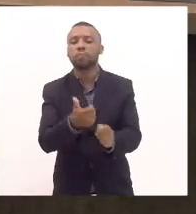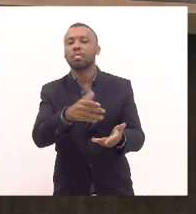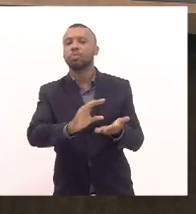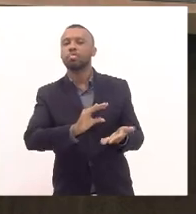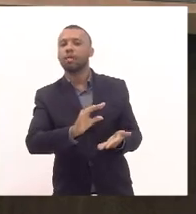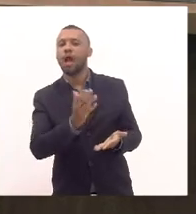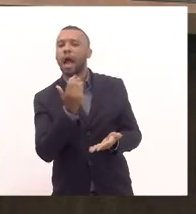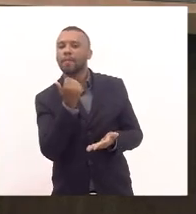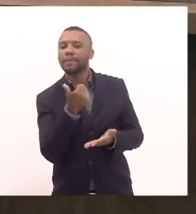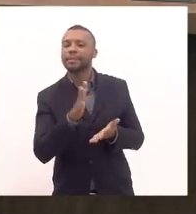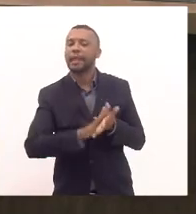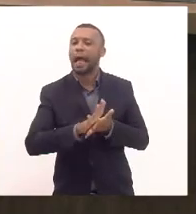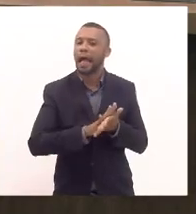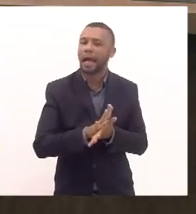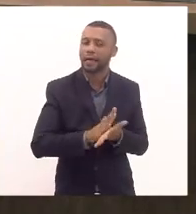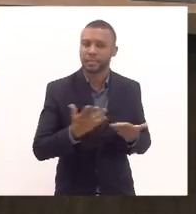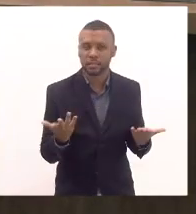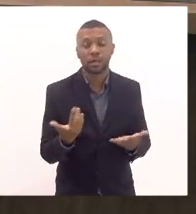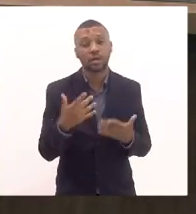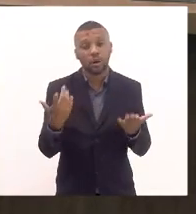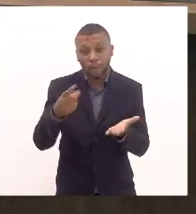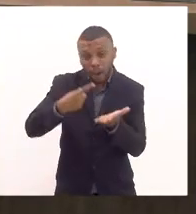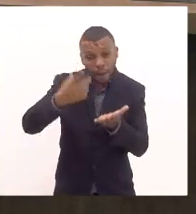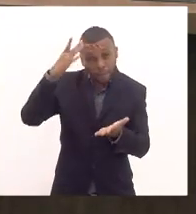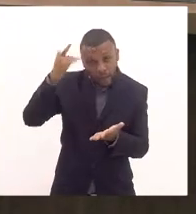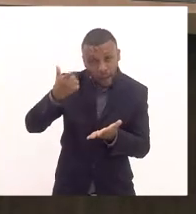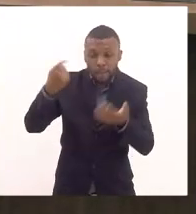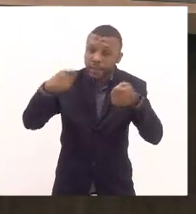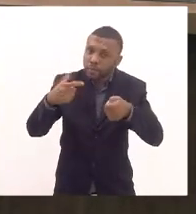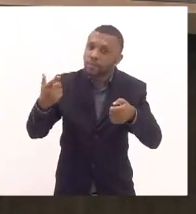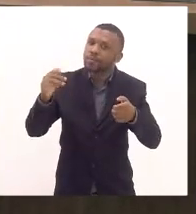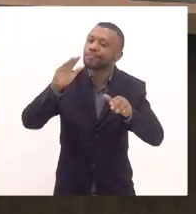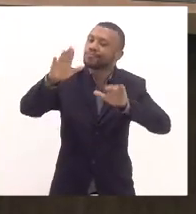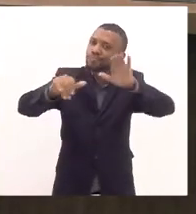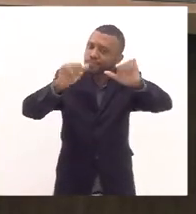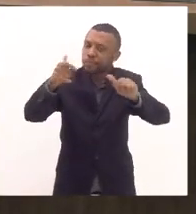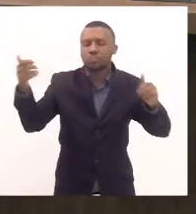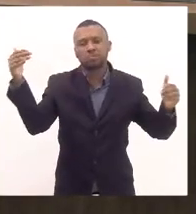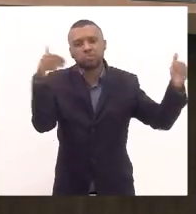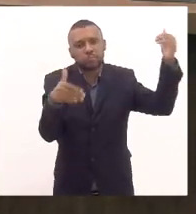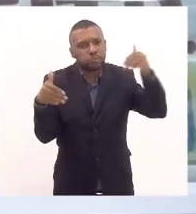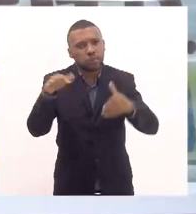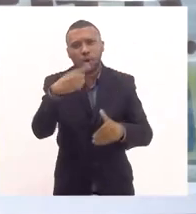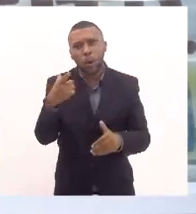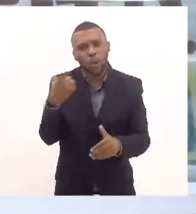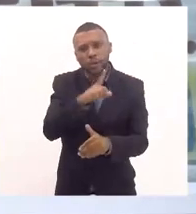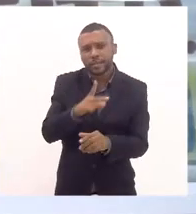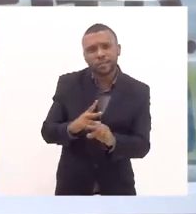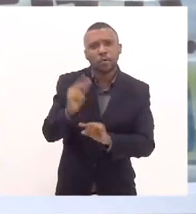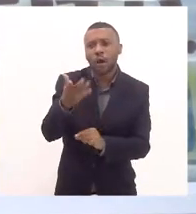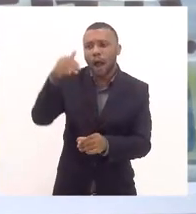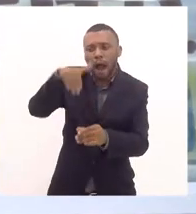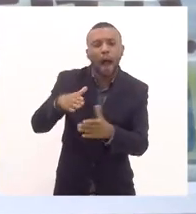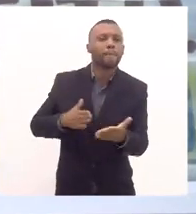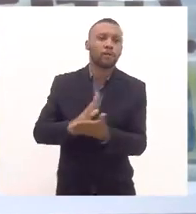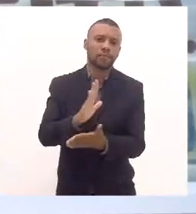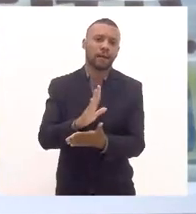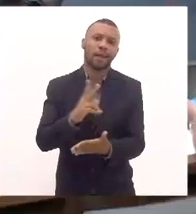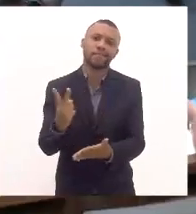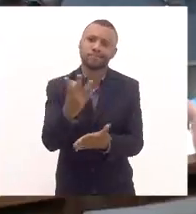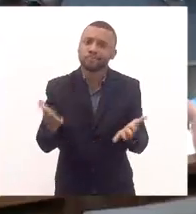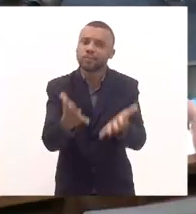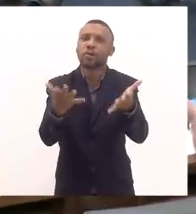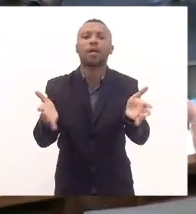o auxílio alimentação então amanhã contamos com vocês é para gente fazer força e aprovar e valorizar vocês